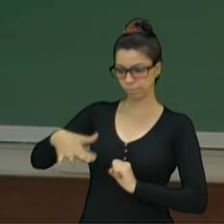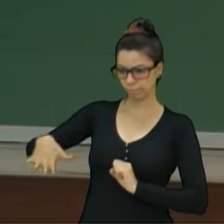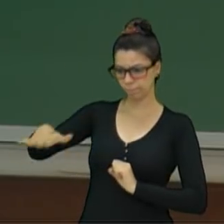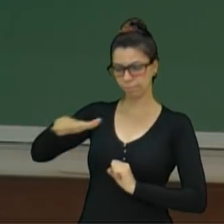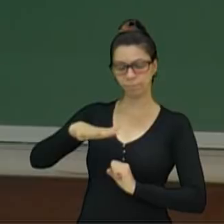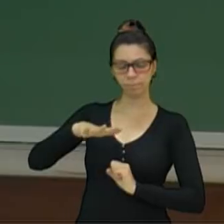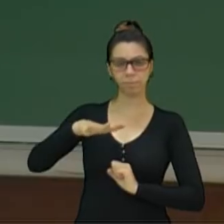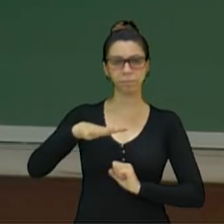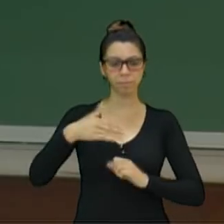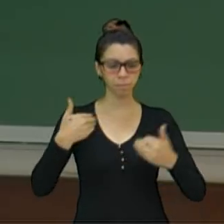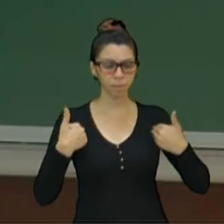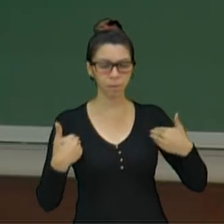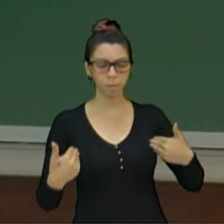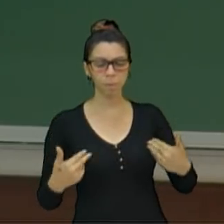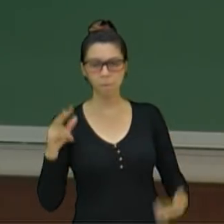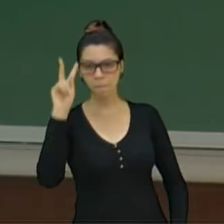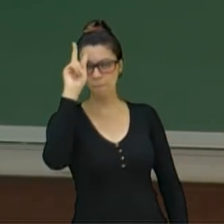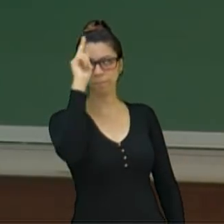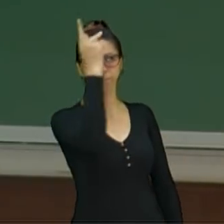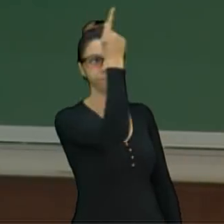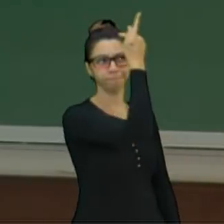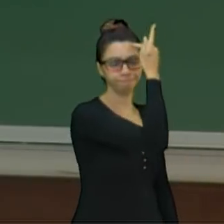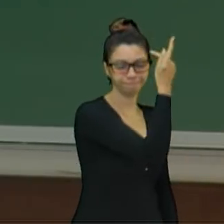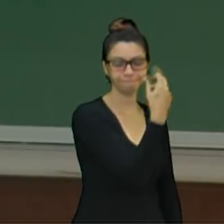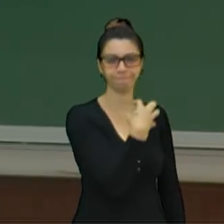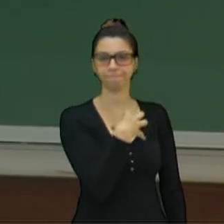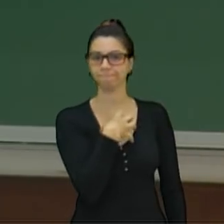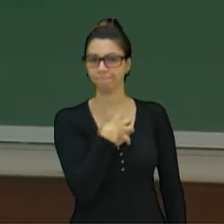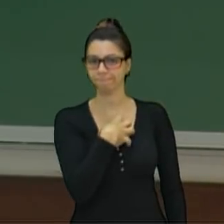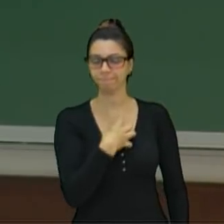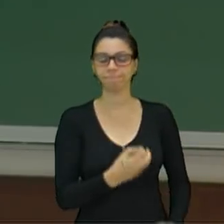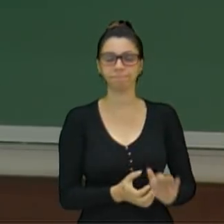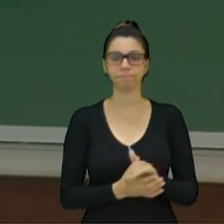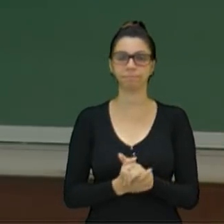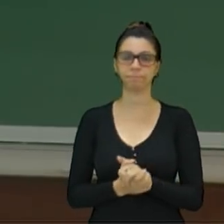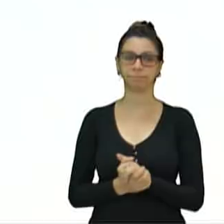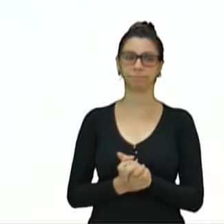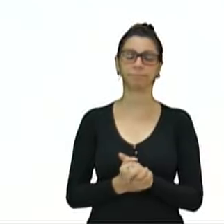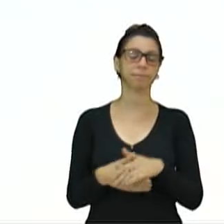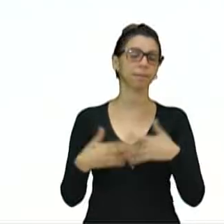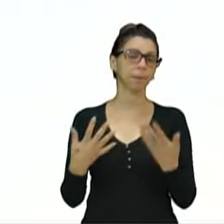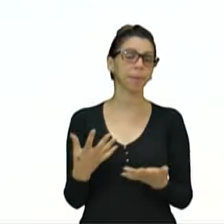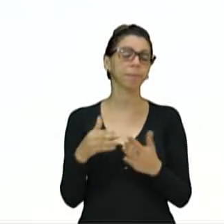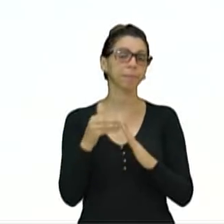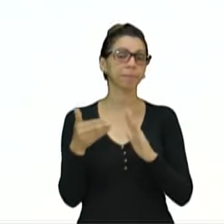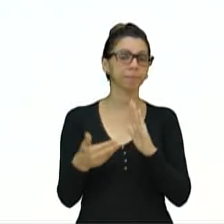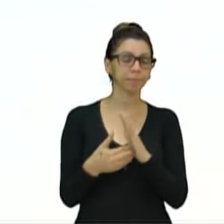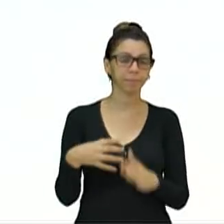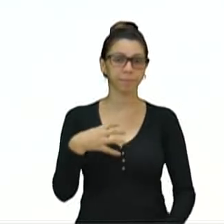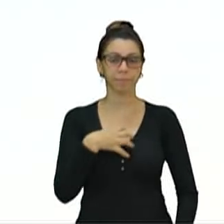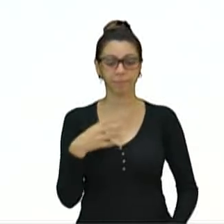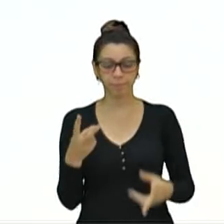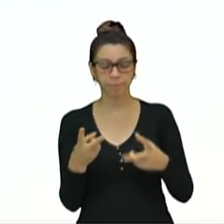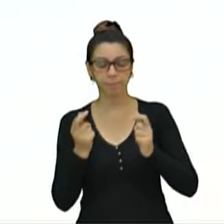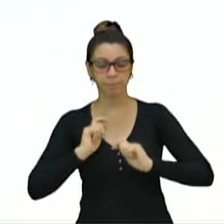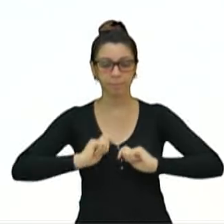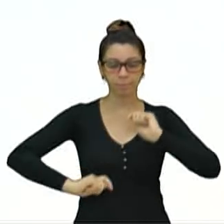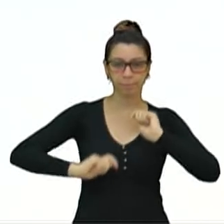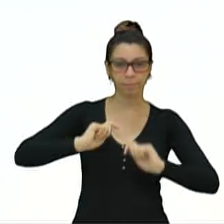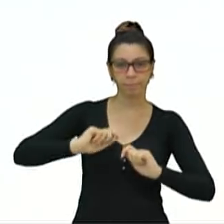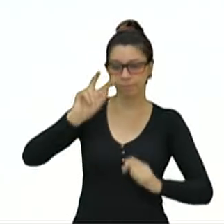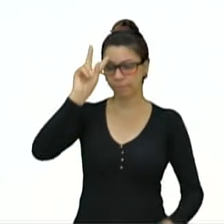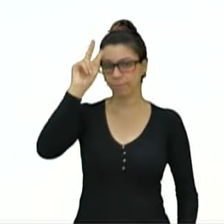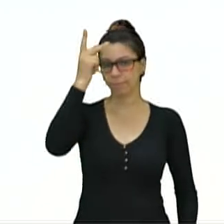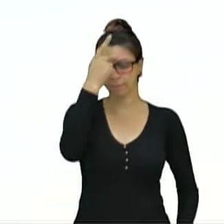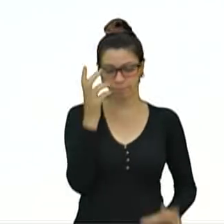vai traduzir em sensações. Então vamos ler a pergunta de novo? Tudo o que sentimos e percebemos é controlado e interpretado